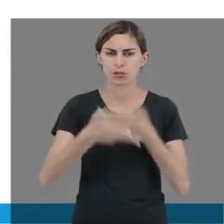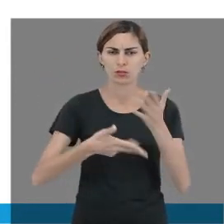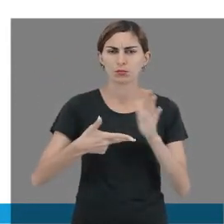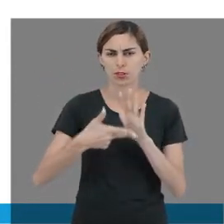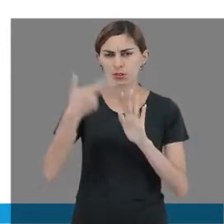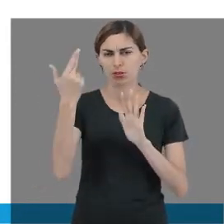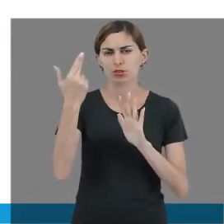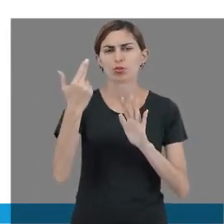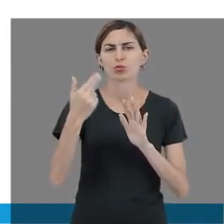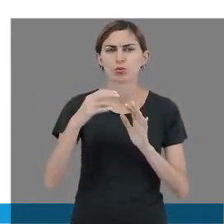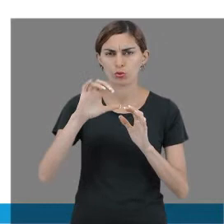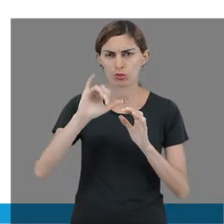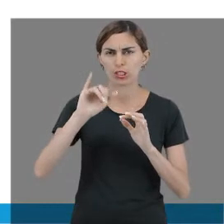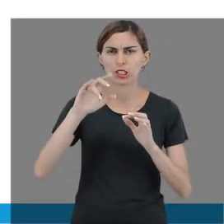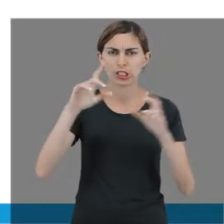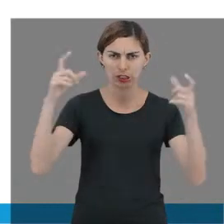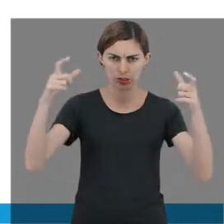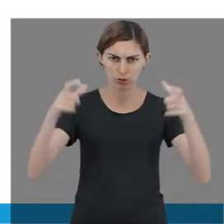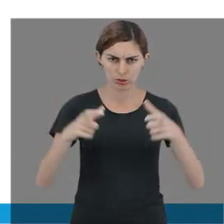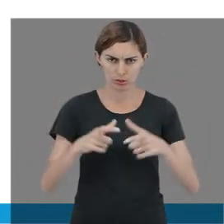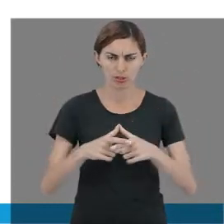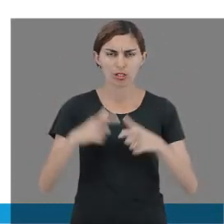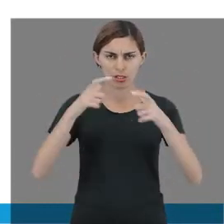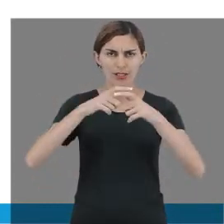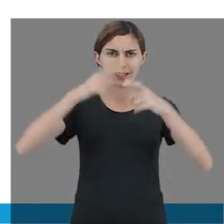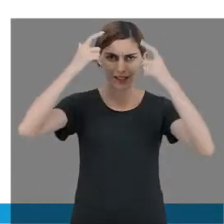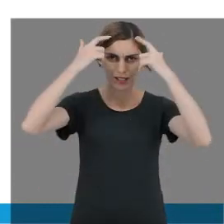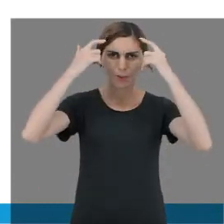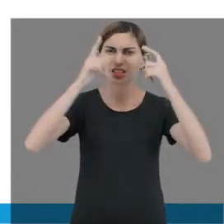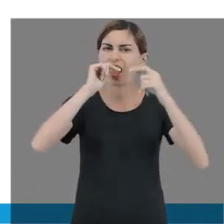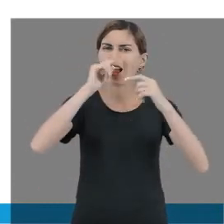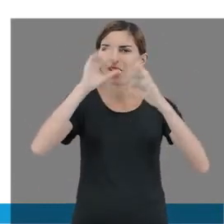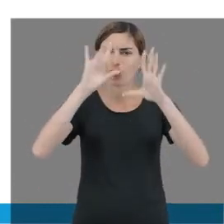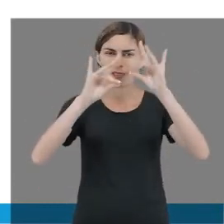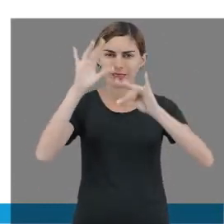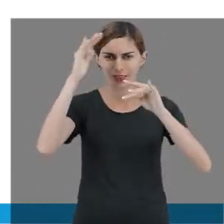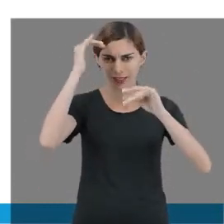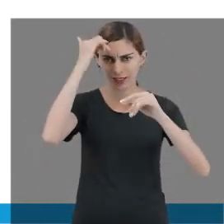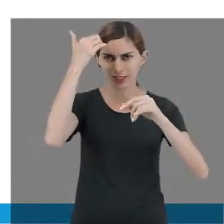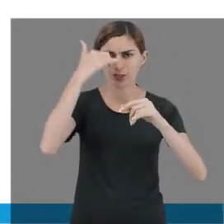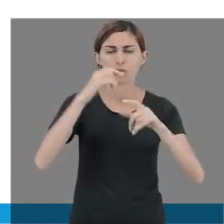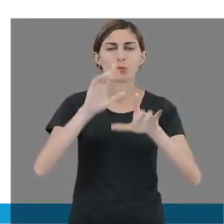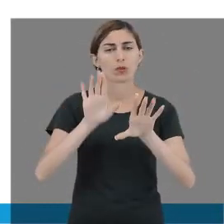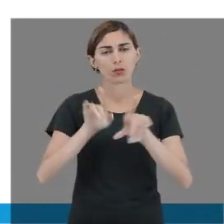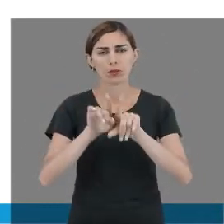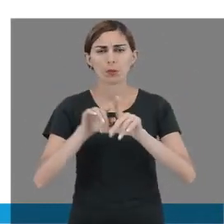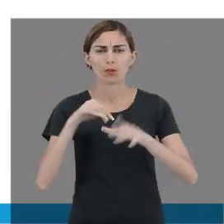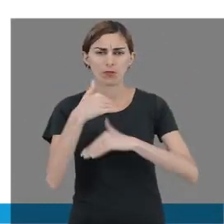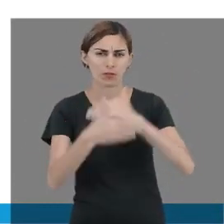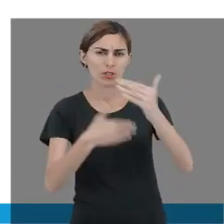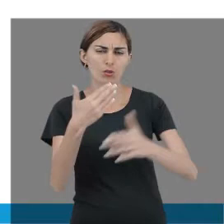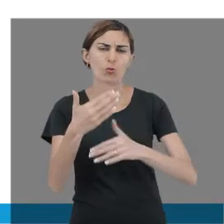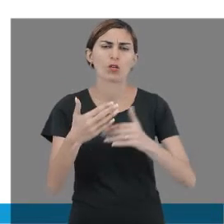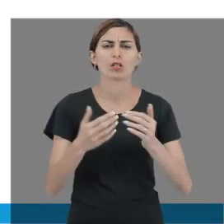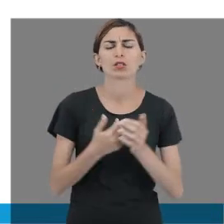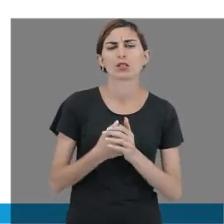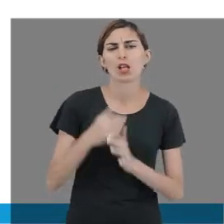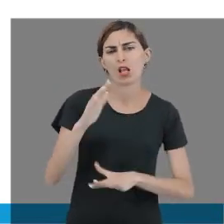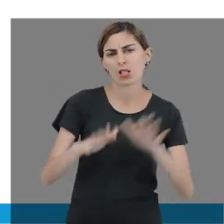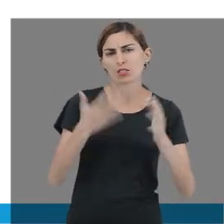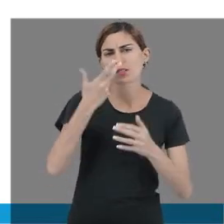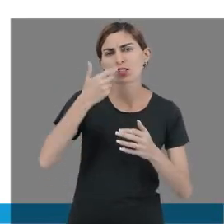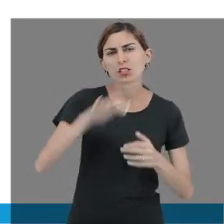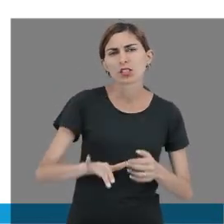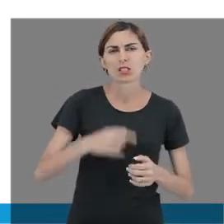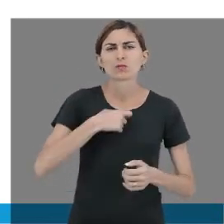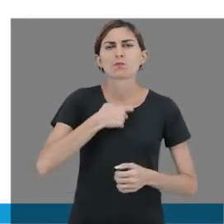tratamento cirúrgico, aí basicamente, óbvio, como qualquer criança, podem ter outras complicações, né? Mas o tratamento cirúrgico é principalmente a hidrocefalia,